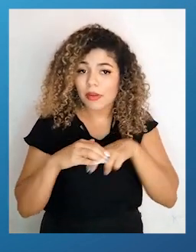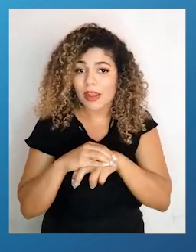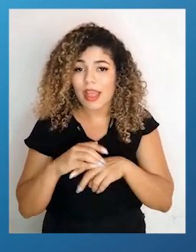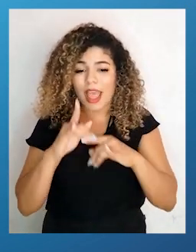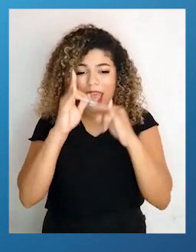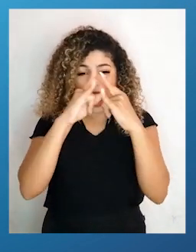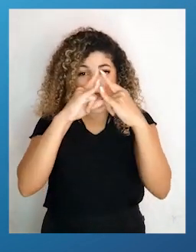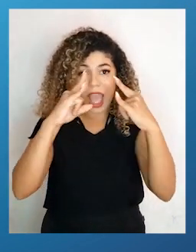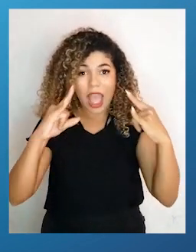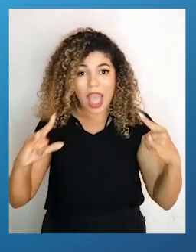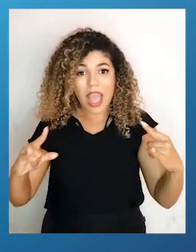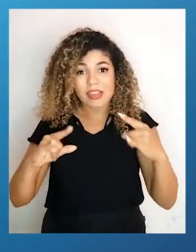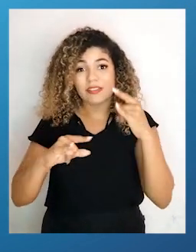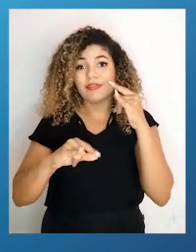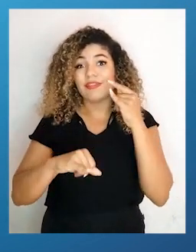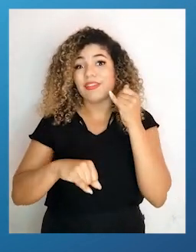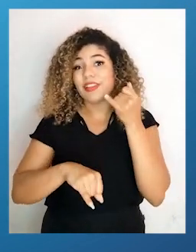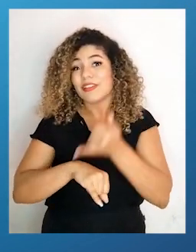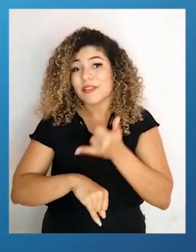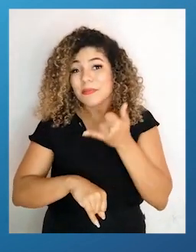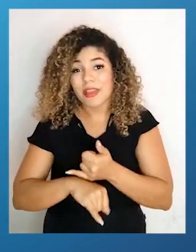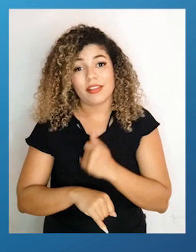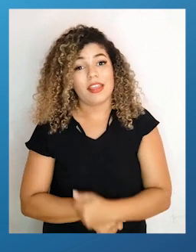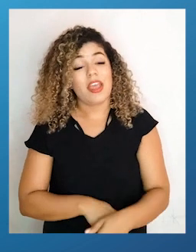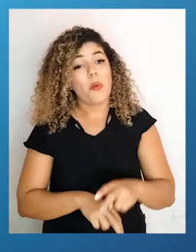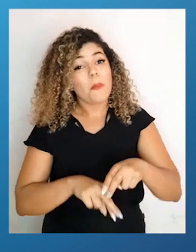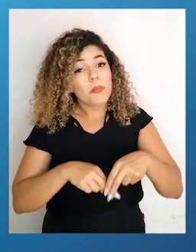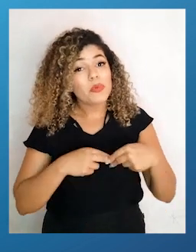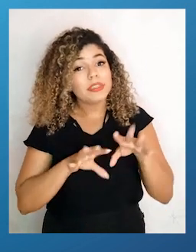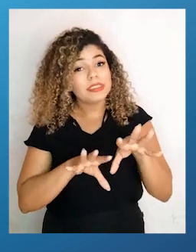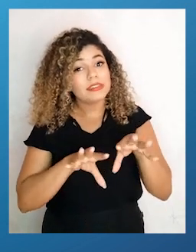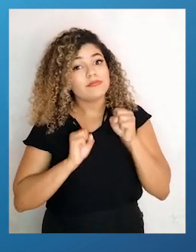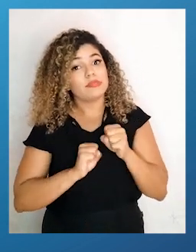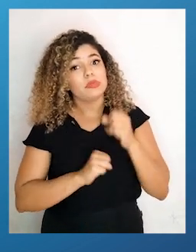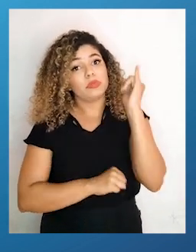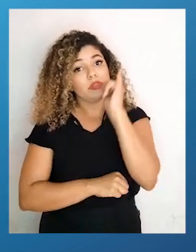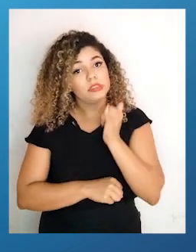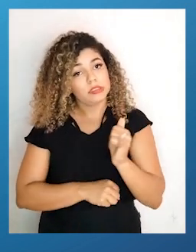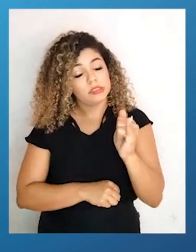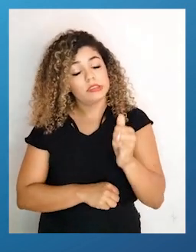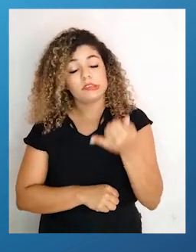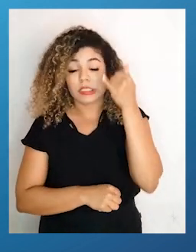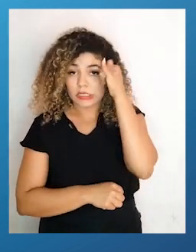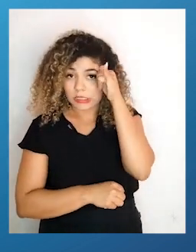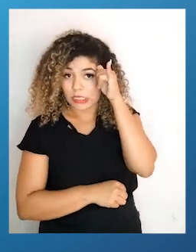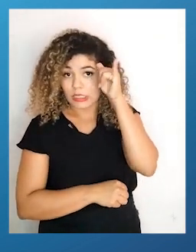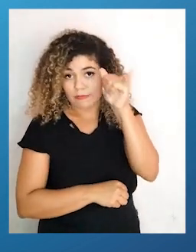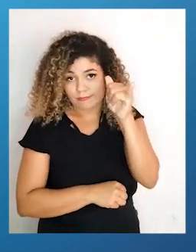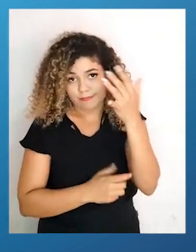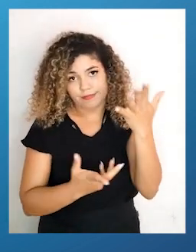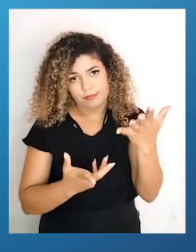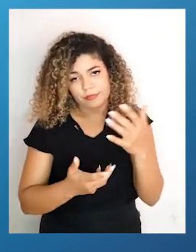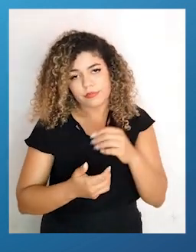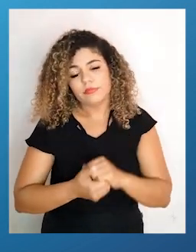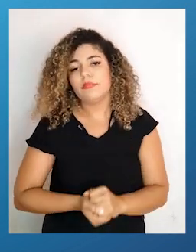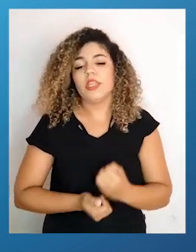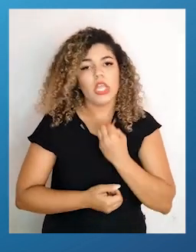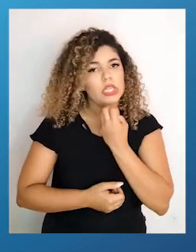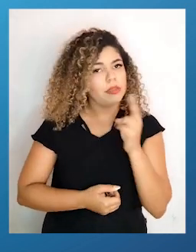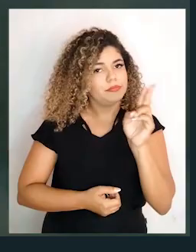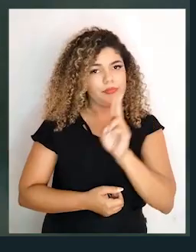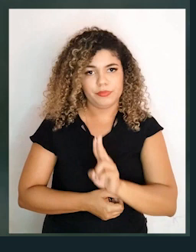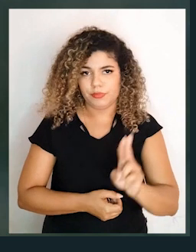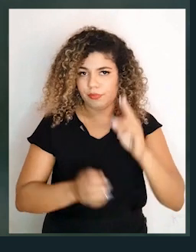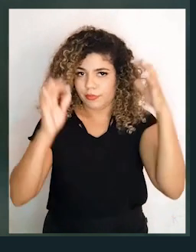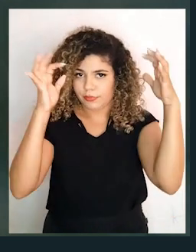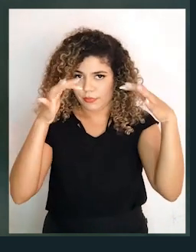elas são feitas de metal. Consequentemente, ela tem uma alta atratividade elétrica. Então, devido à condução elétrica dos metais, eles não devem ser